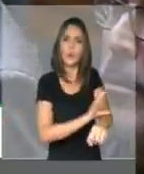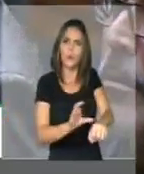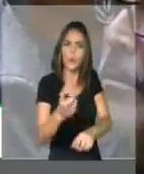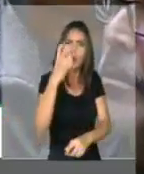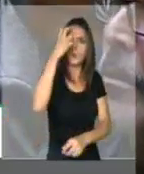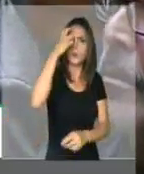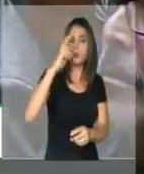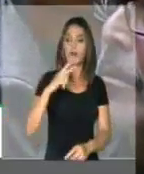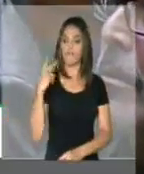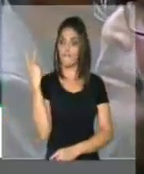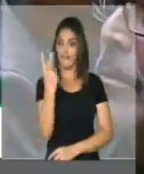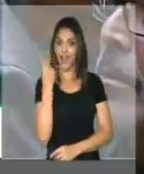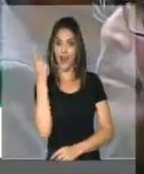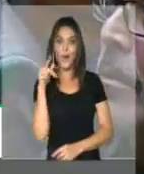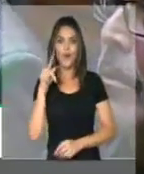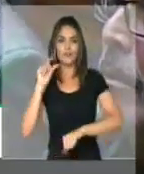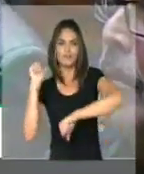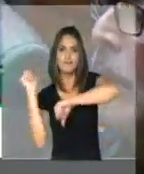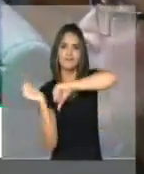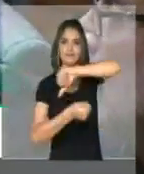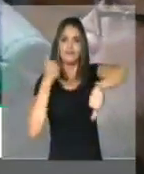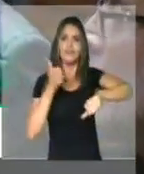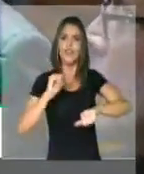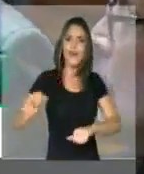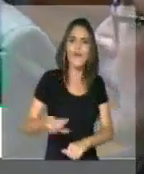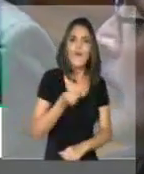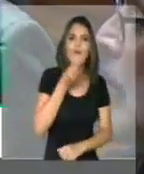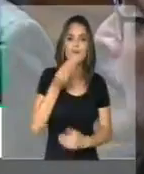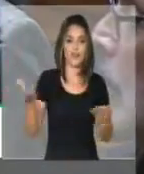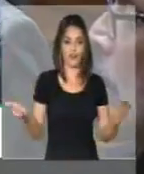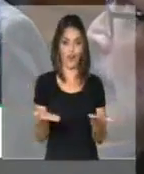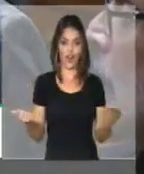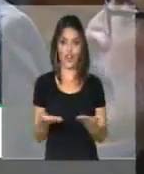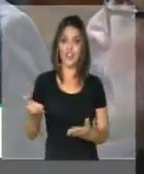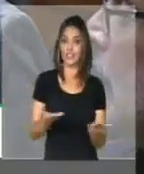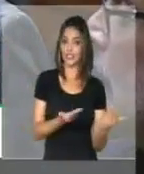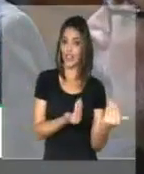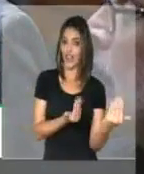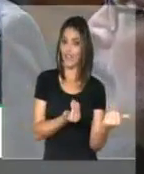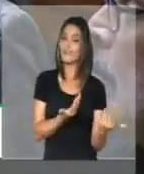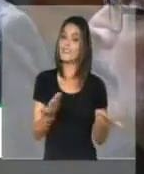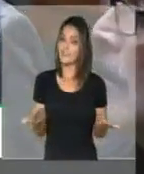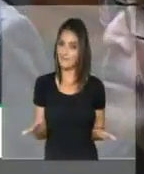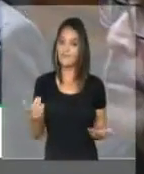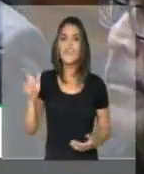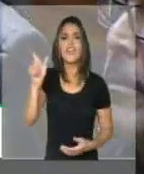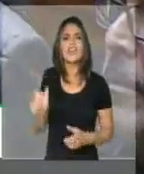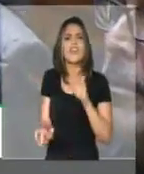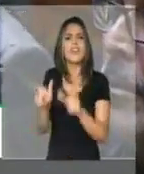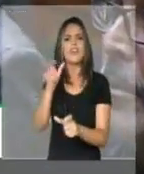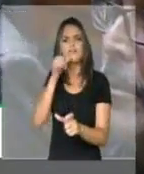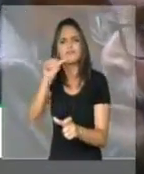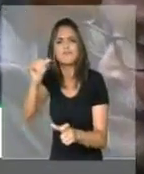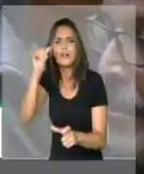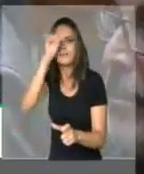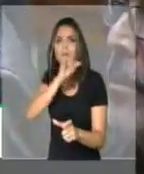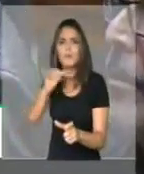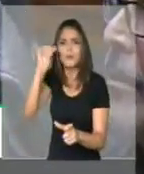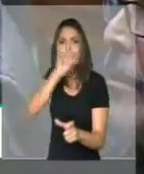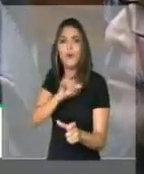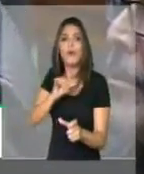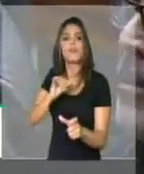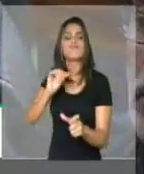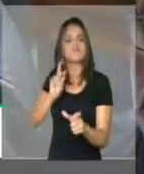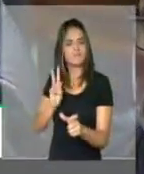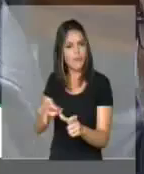e transformaram em oportunidade para as novas gerações. Um povo que preservou fé, tradição e família